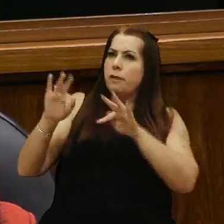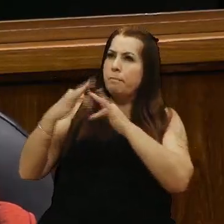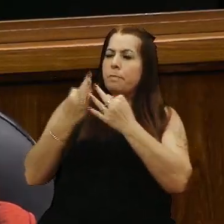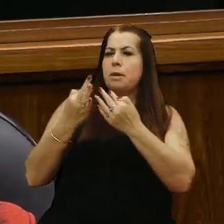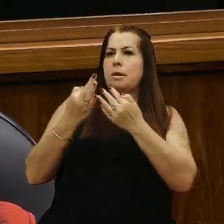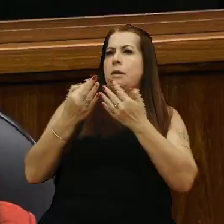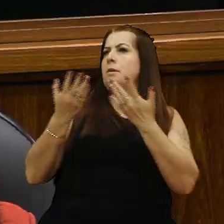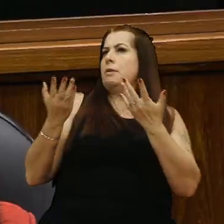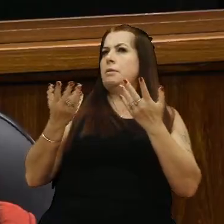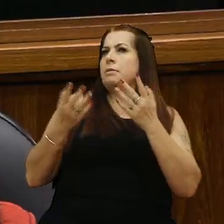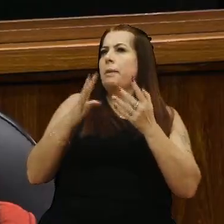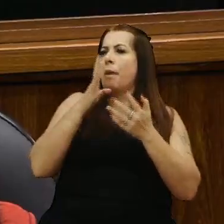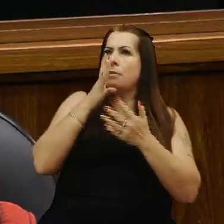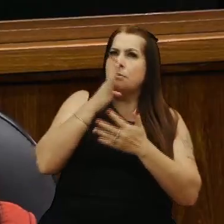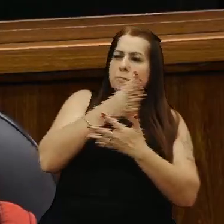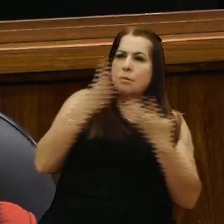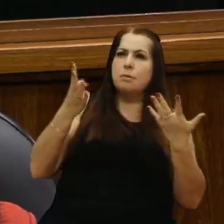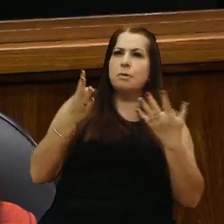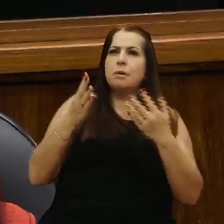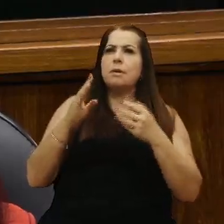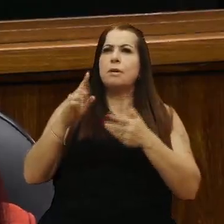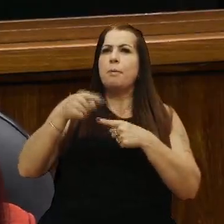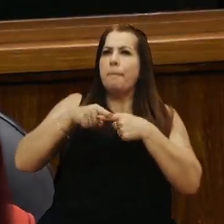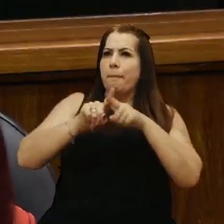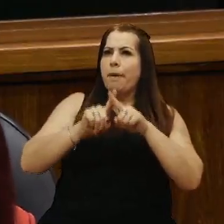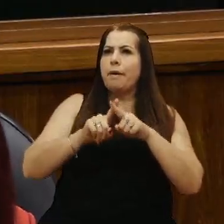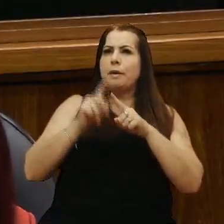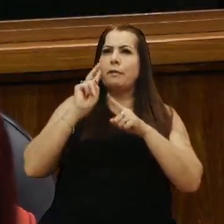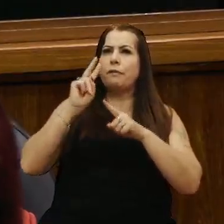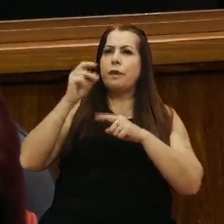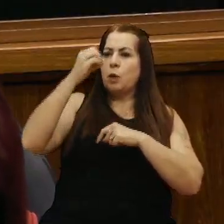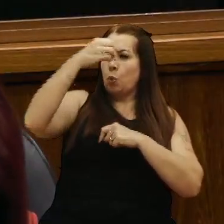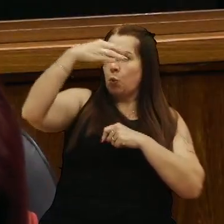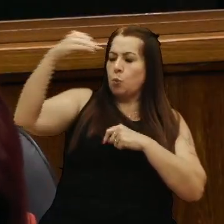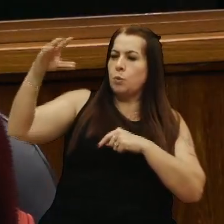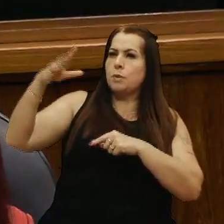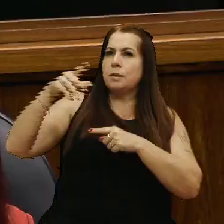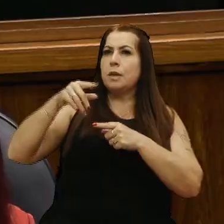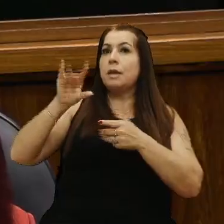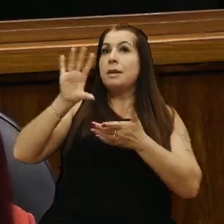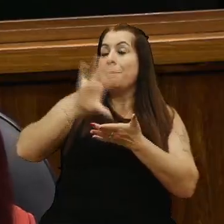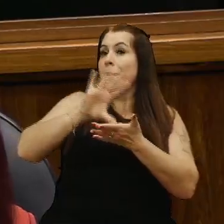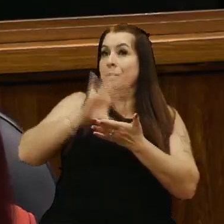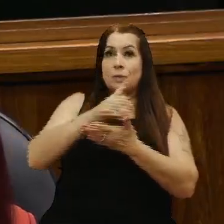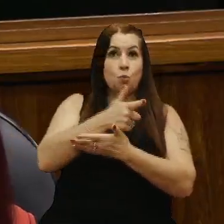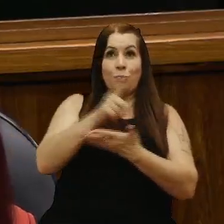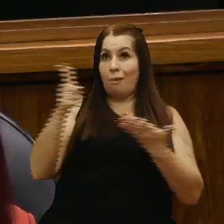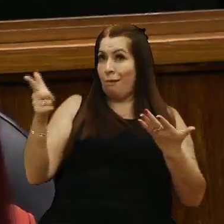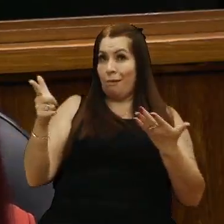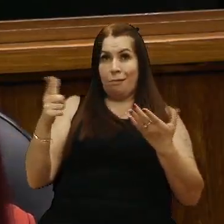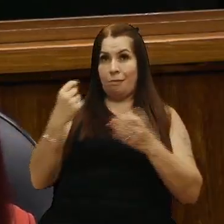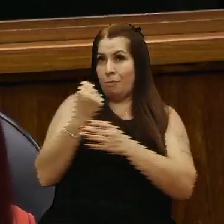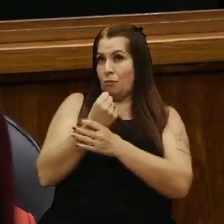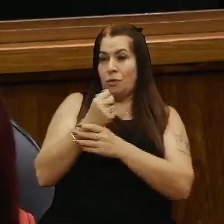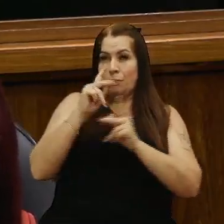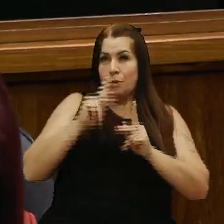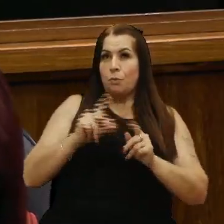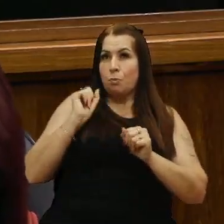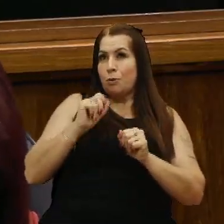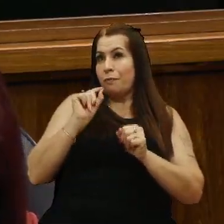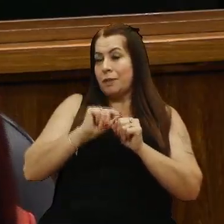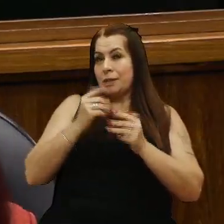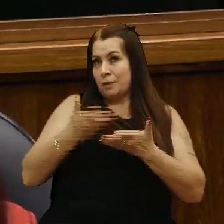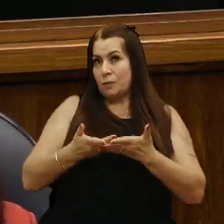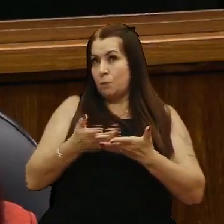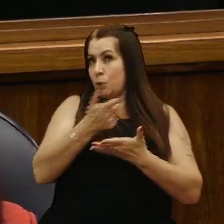famílias, apreciar os nossos parques, ver as luzes da praça. Nós não temos a garantia de que as pessoas poderão fazer